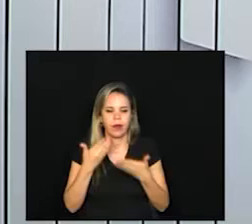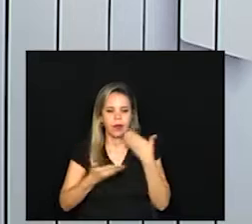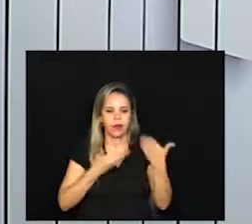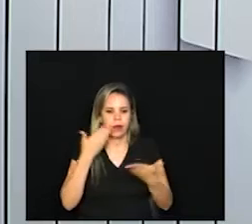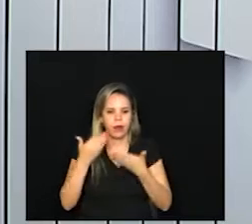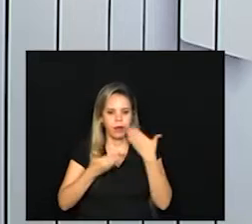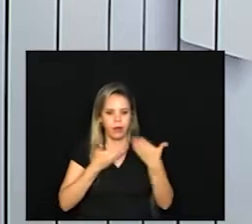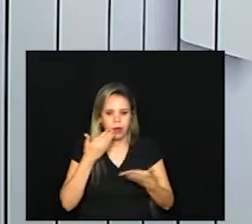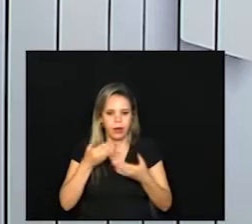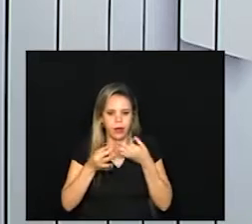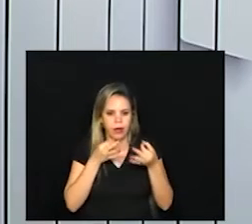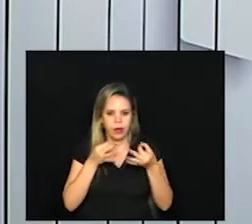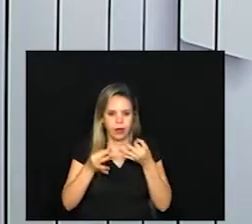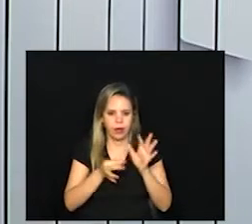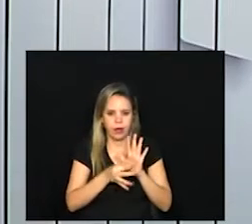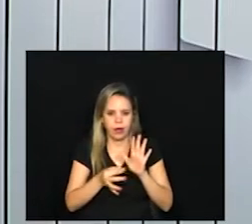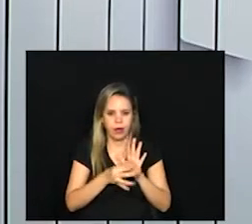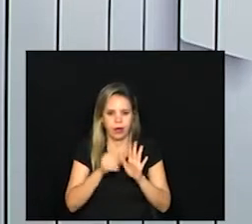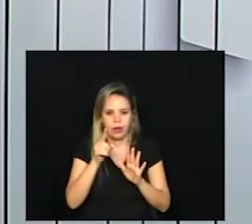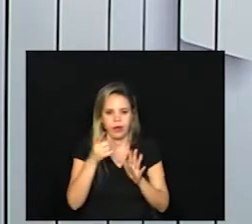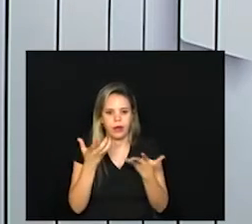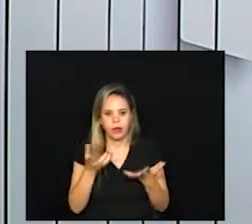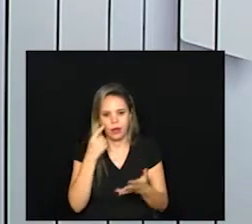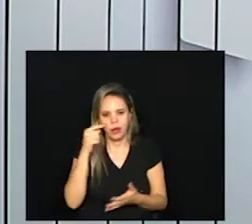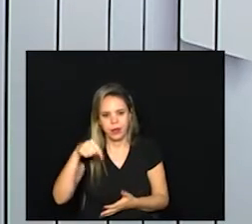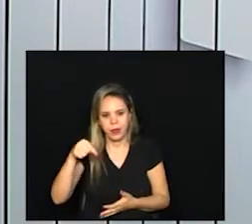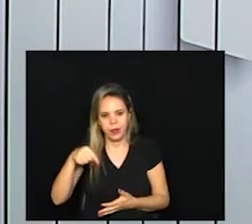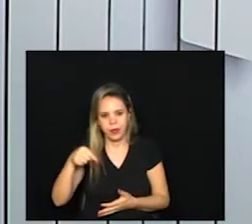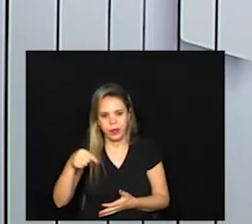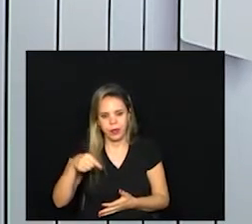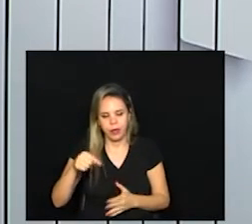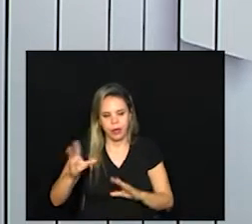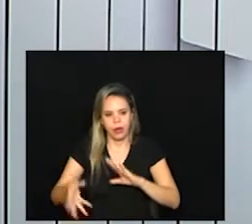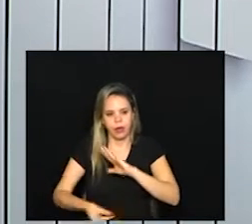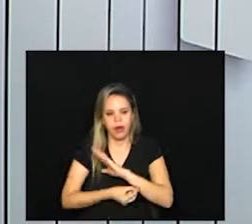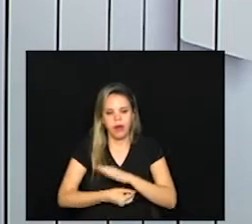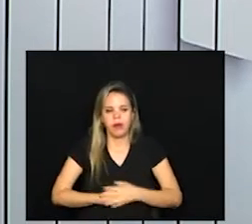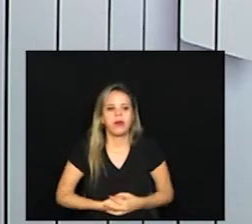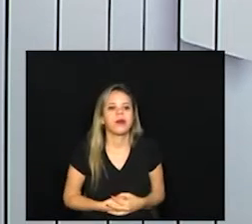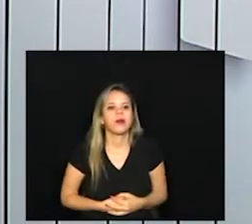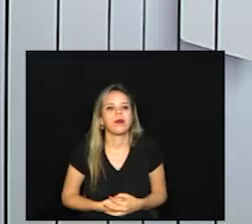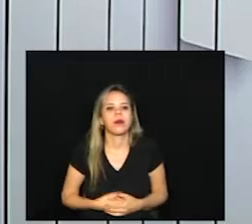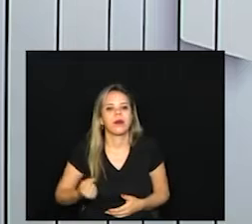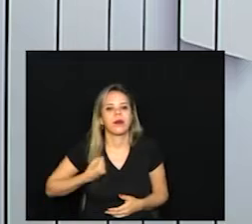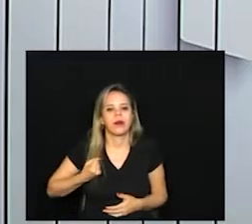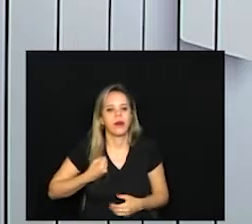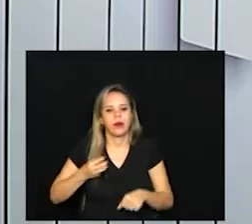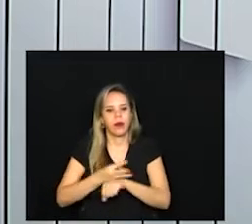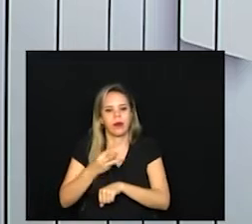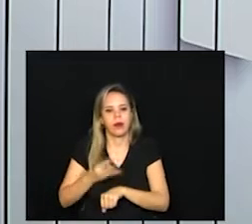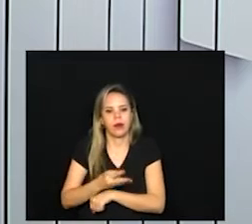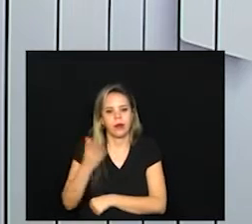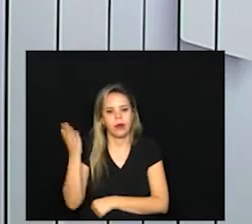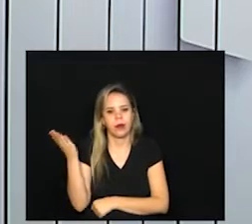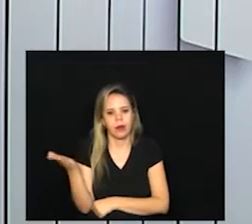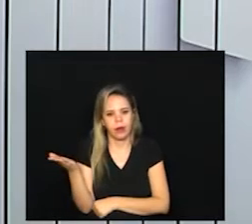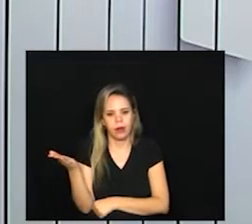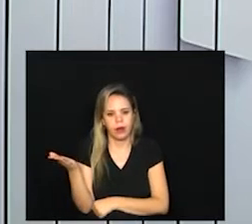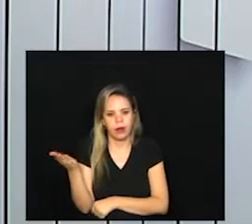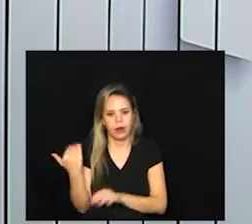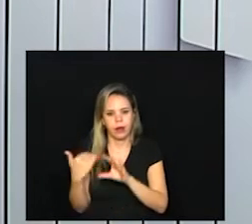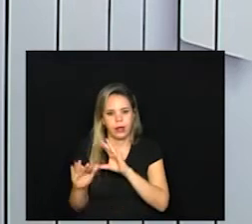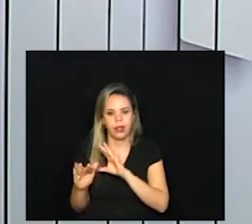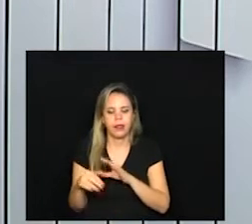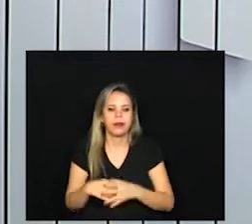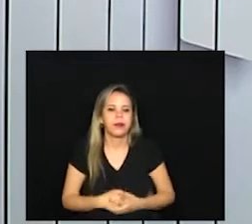elogio, uma crítica construtiva. O que você quer assistir aqui no Câmara Total? O número do nosso WhatsApp para você